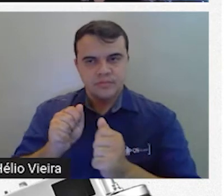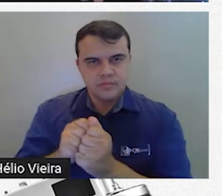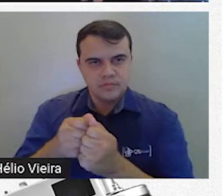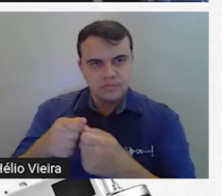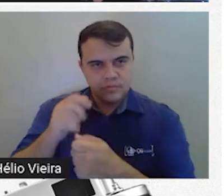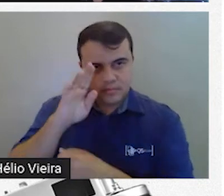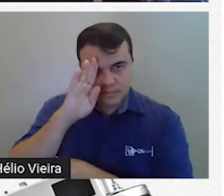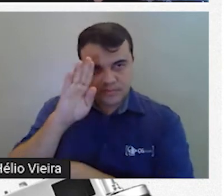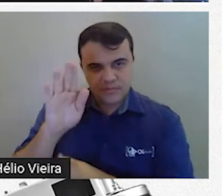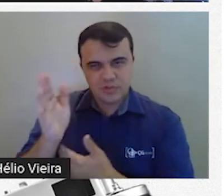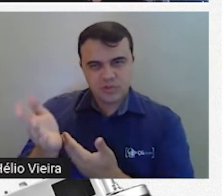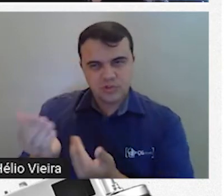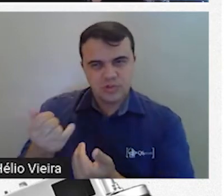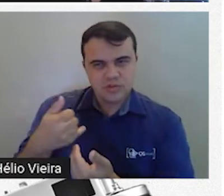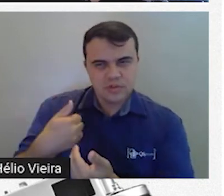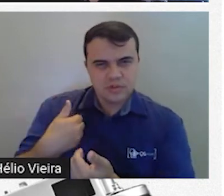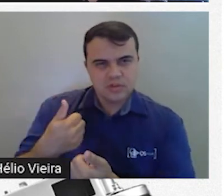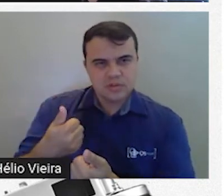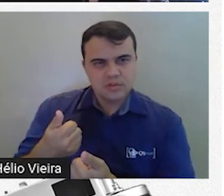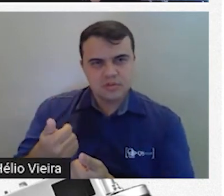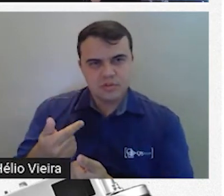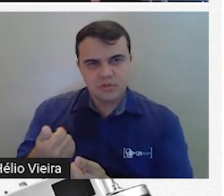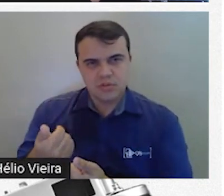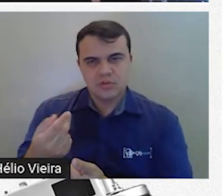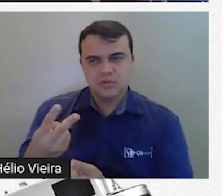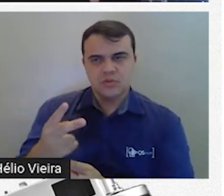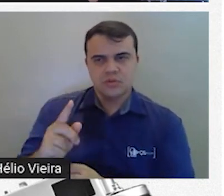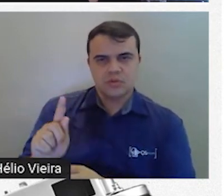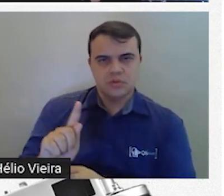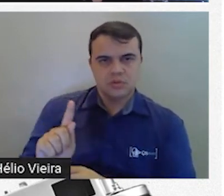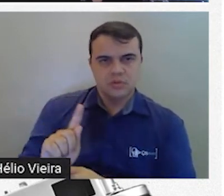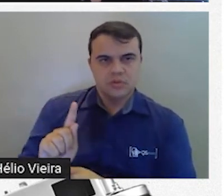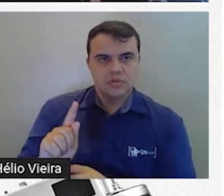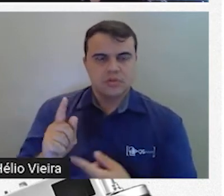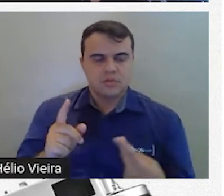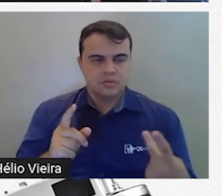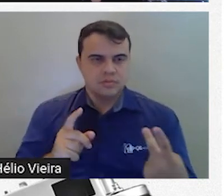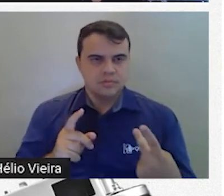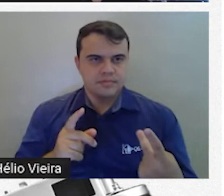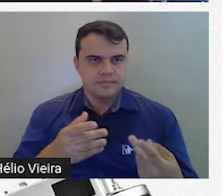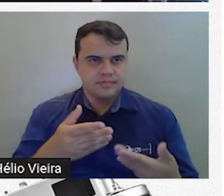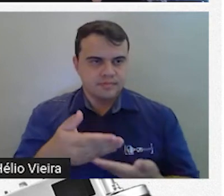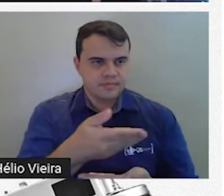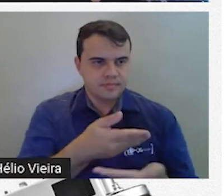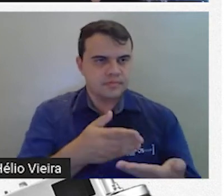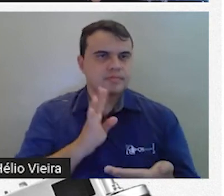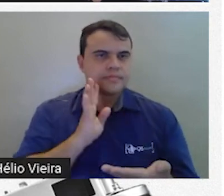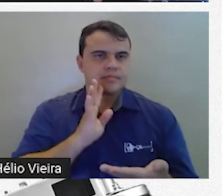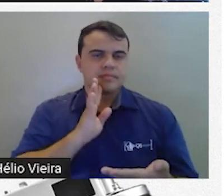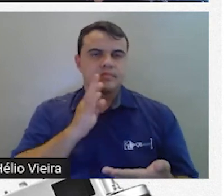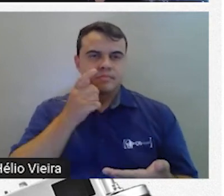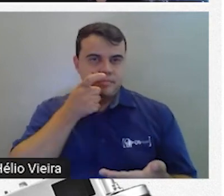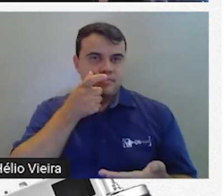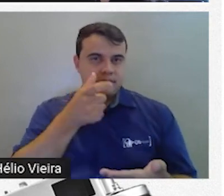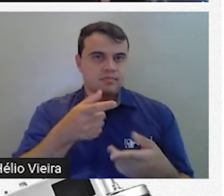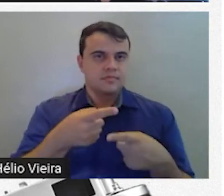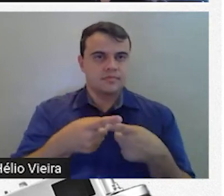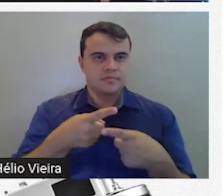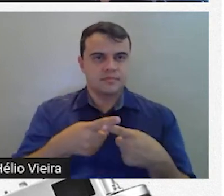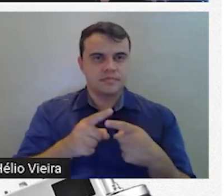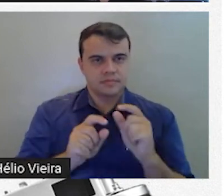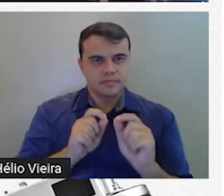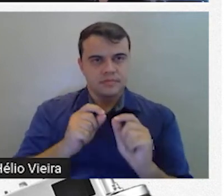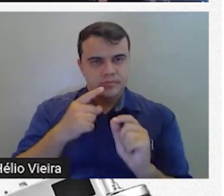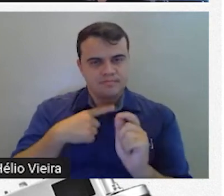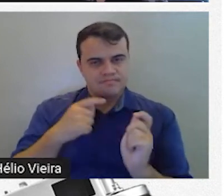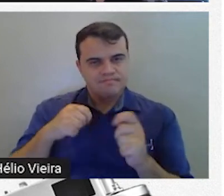principalmente adolescentes, ensino médio, essa interação de troca em dupla é interessante, porque eles vão ter